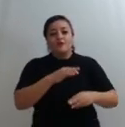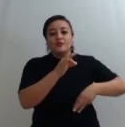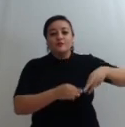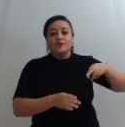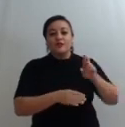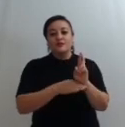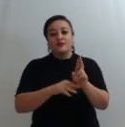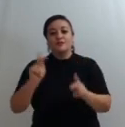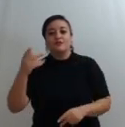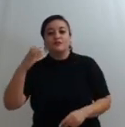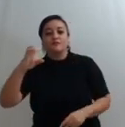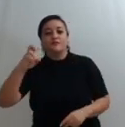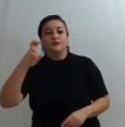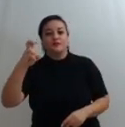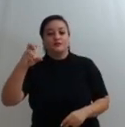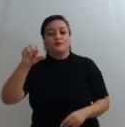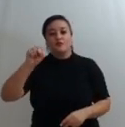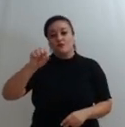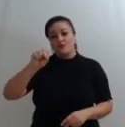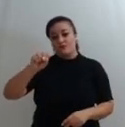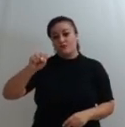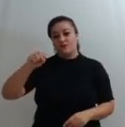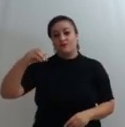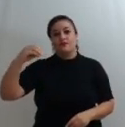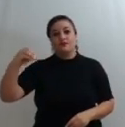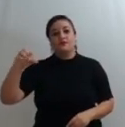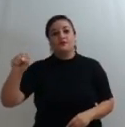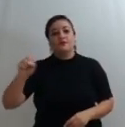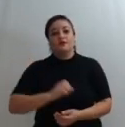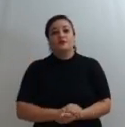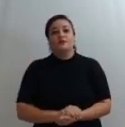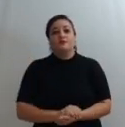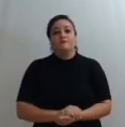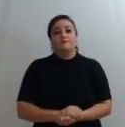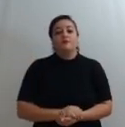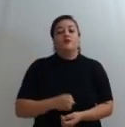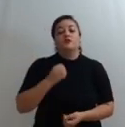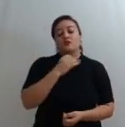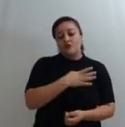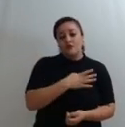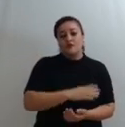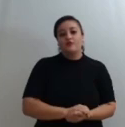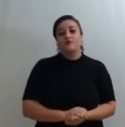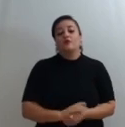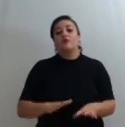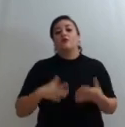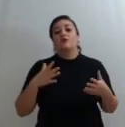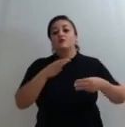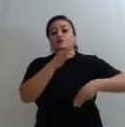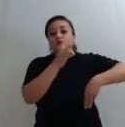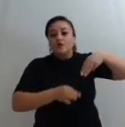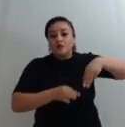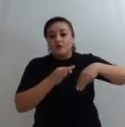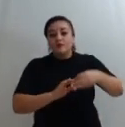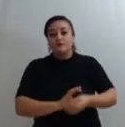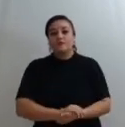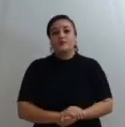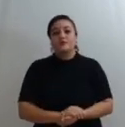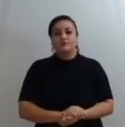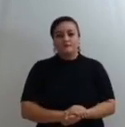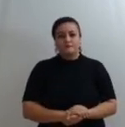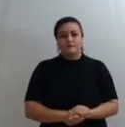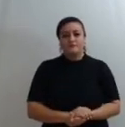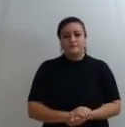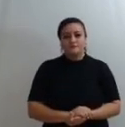corpus 58880, que é bem recente, onde o ministro de 18, de por onde houve denegação